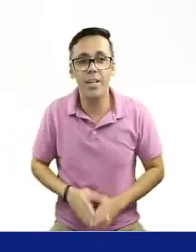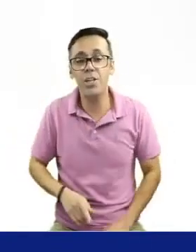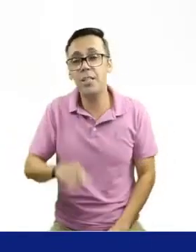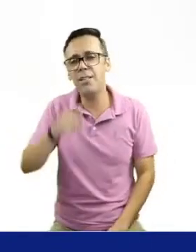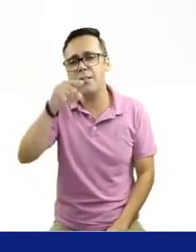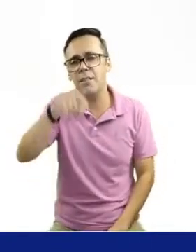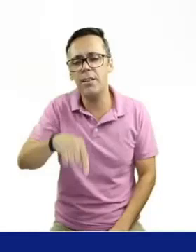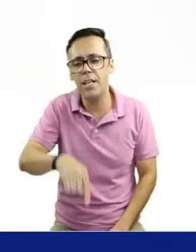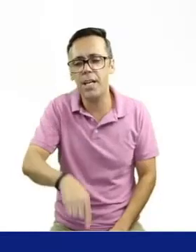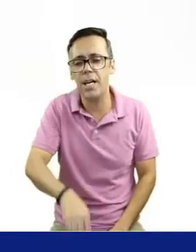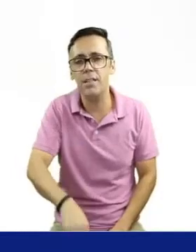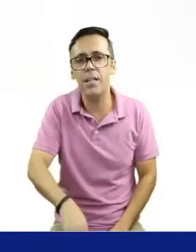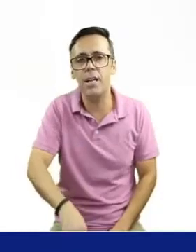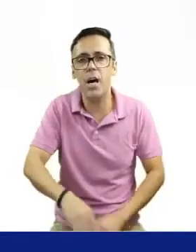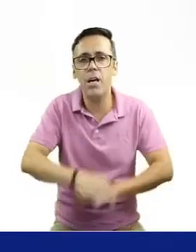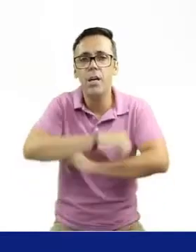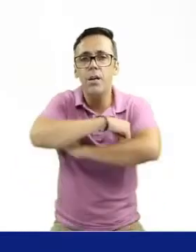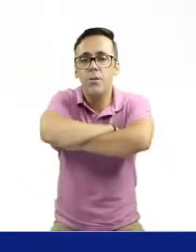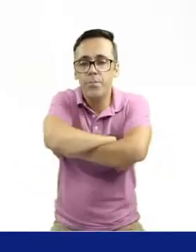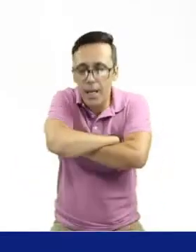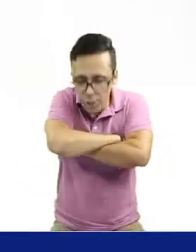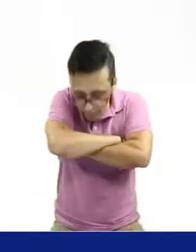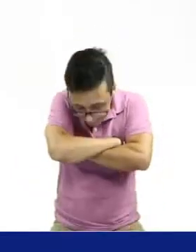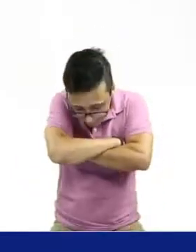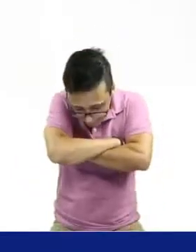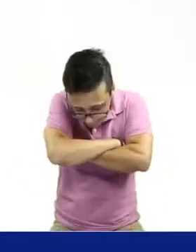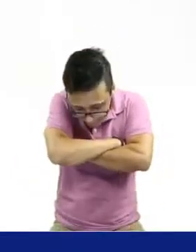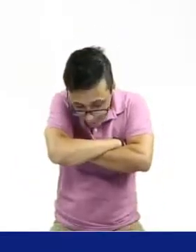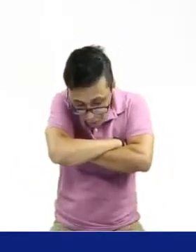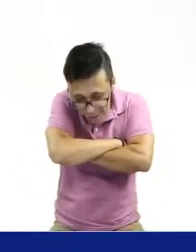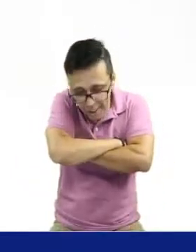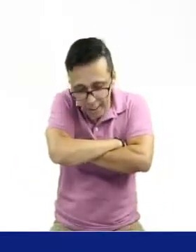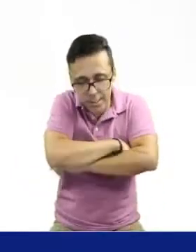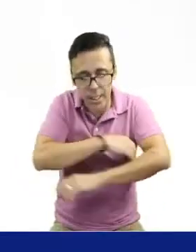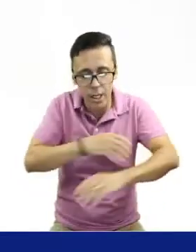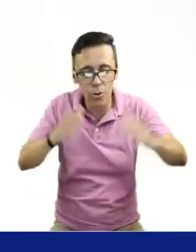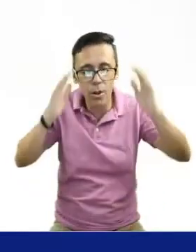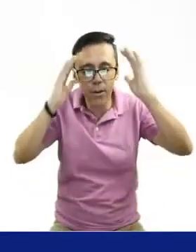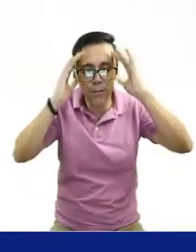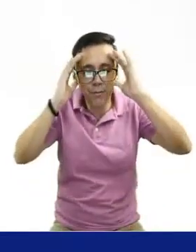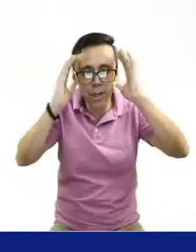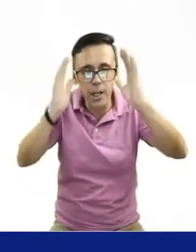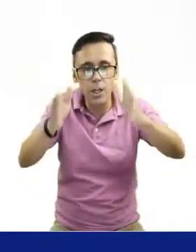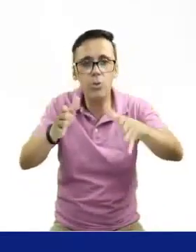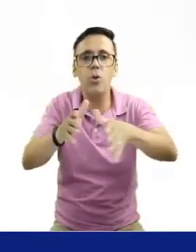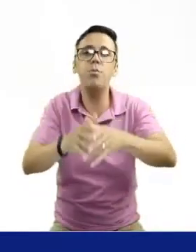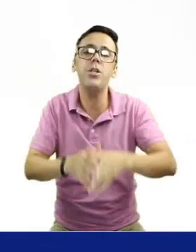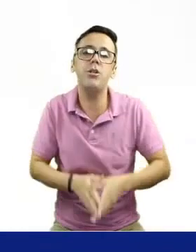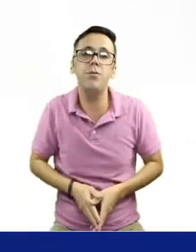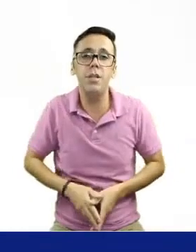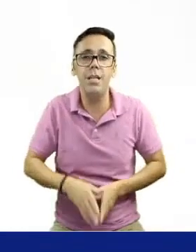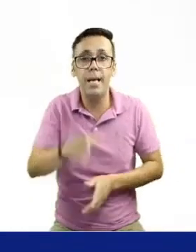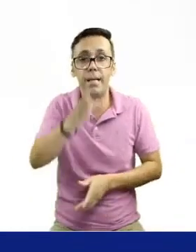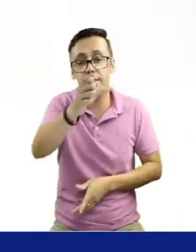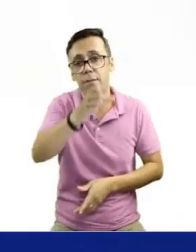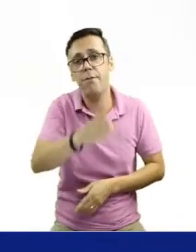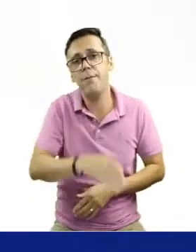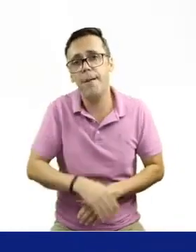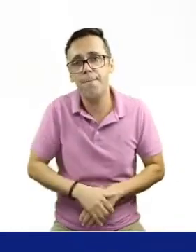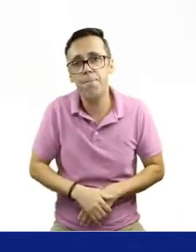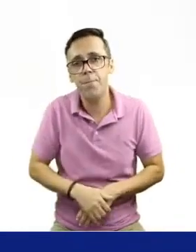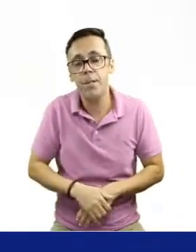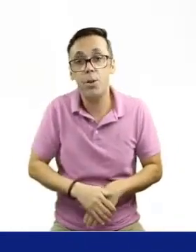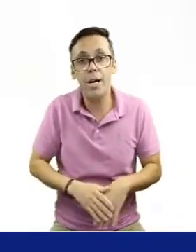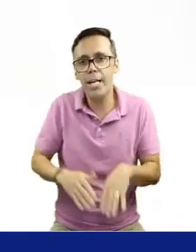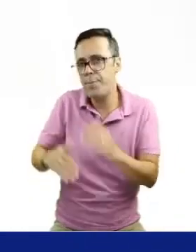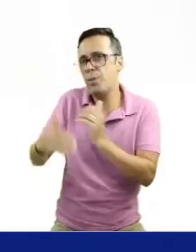entrou e já tá sentado lá na cadeira lá baixinho ali pra cabeça descansando focando no objetivo dele e é isso